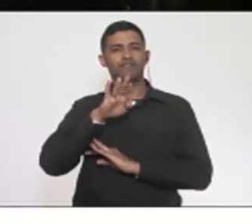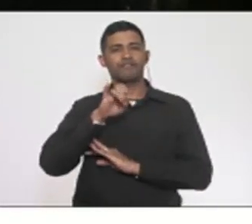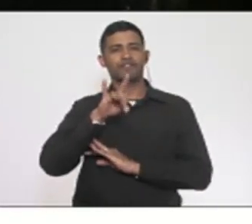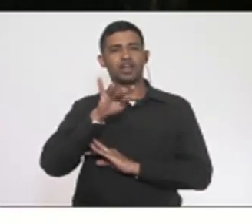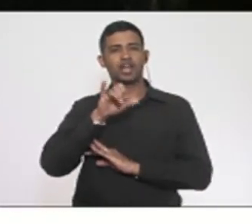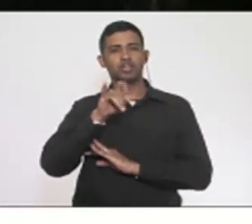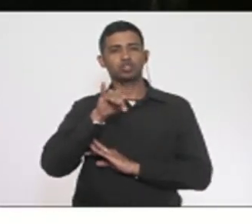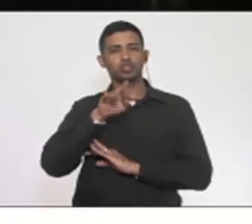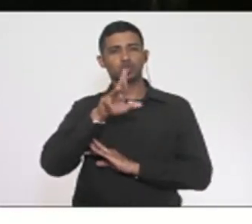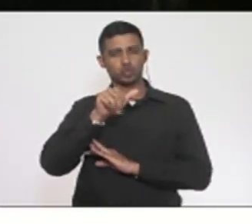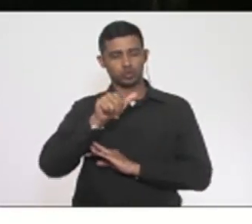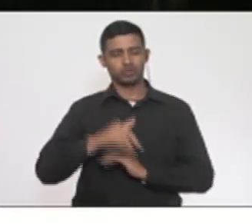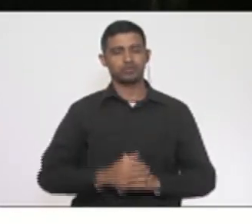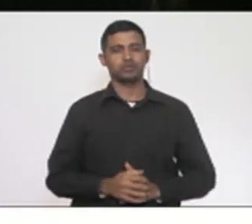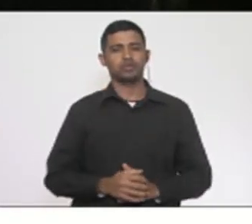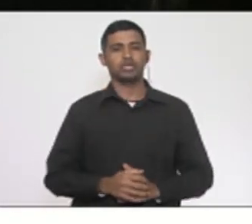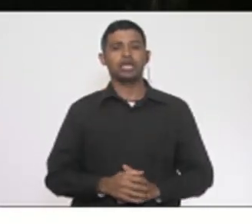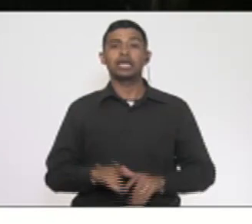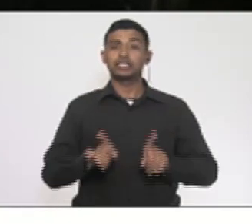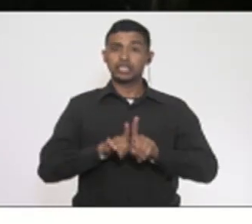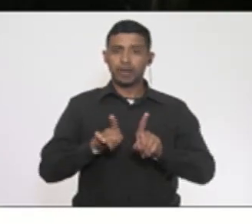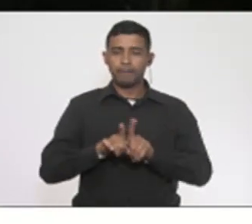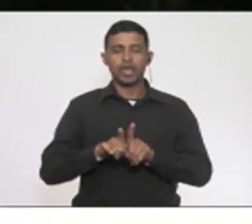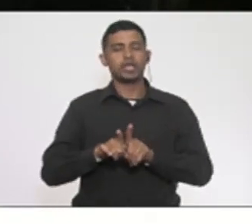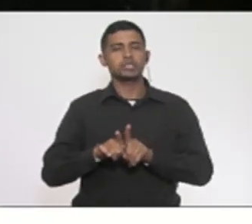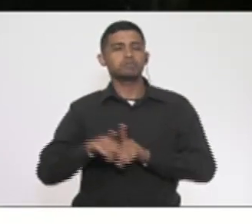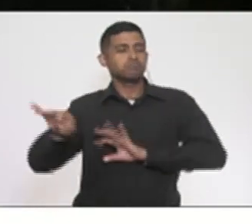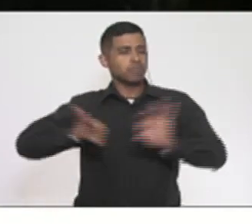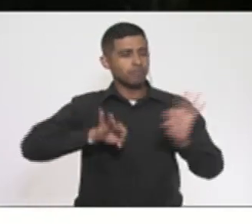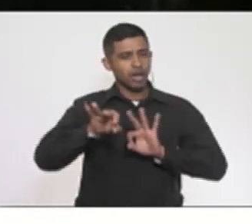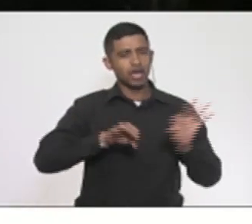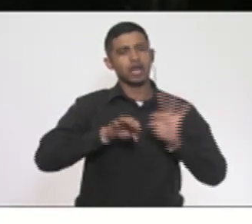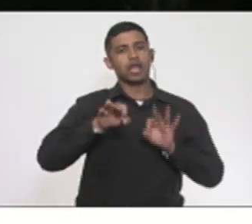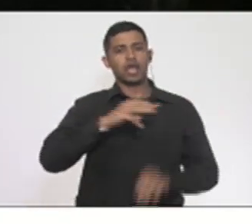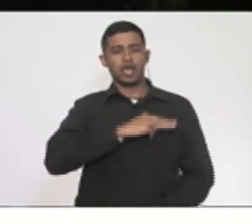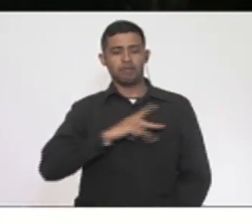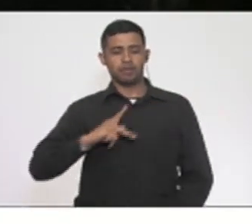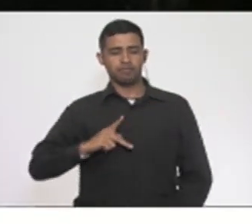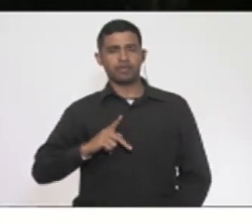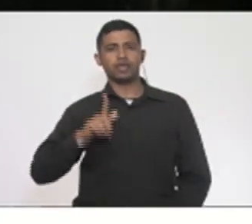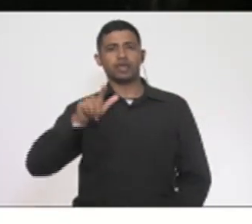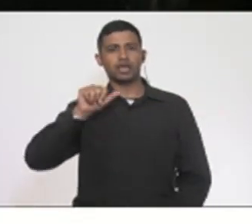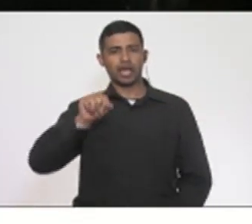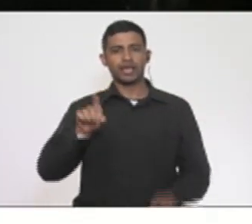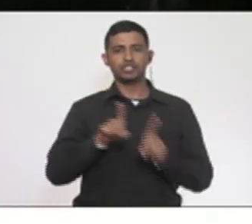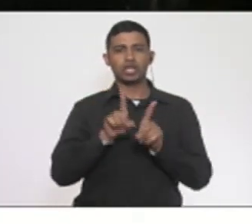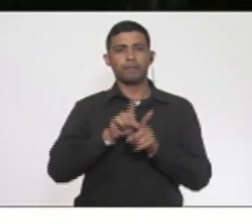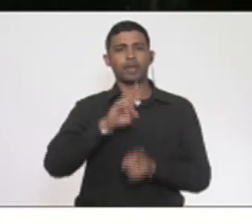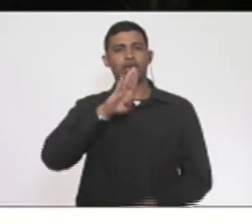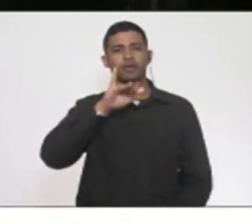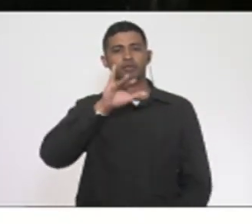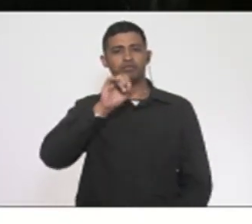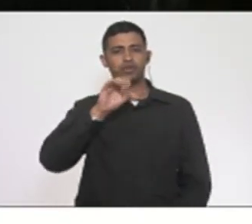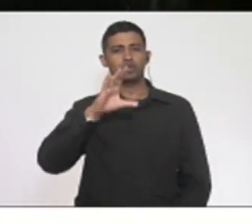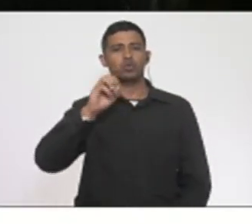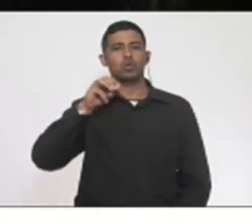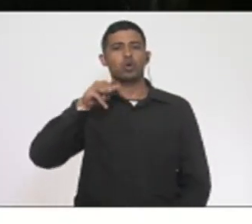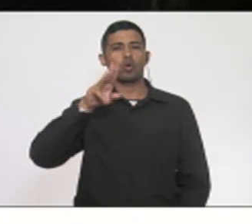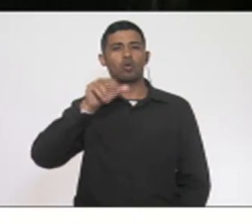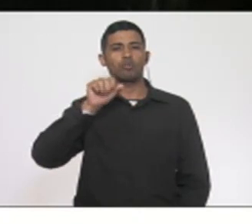e movimentação da ANP para gás e biocombustíveis.